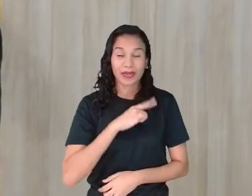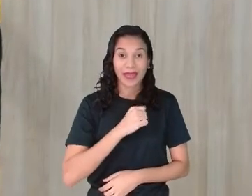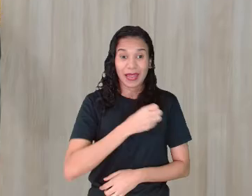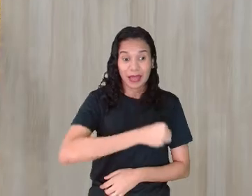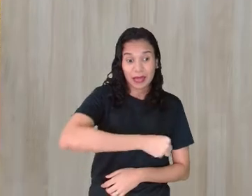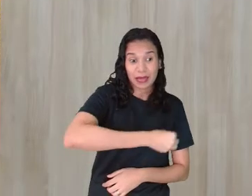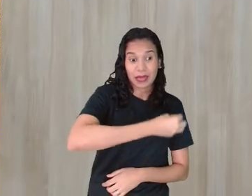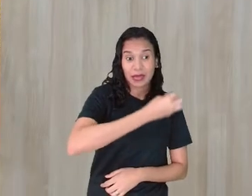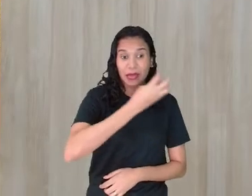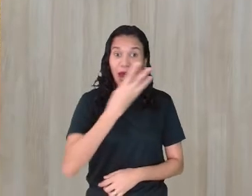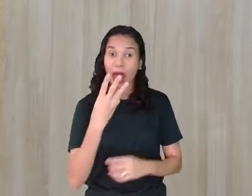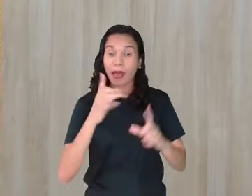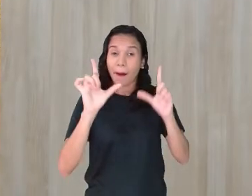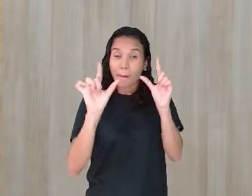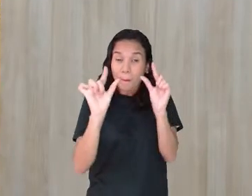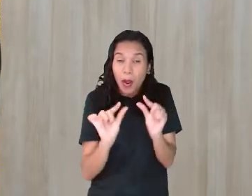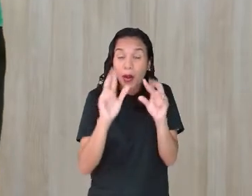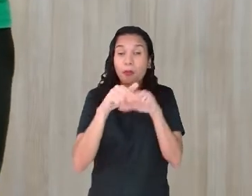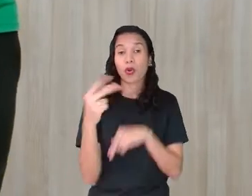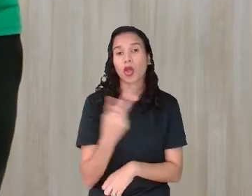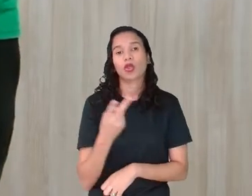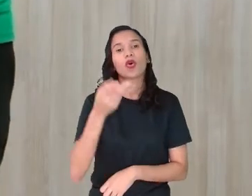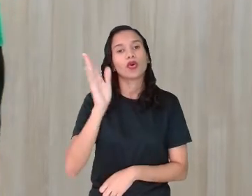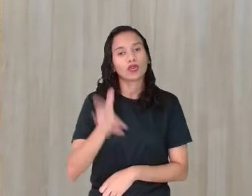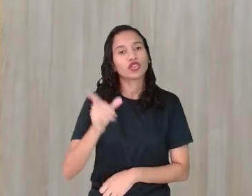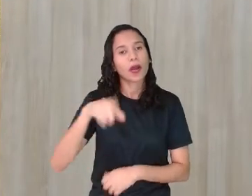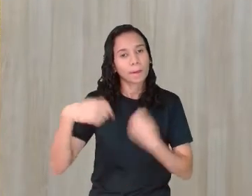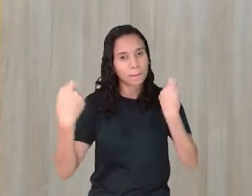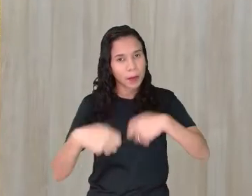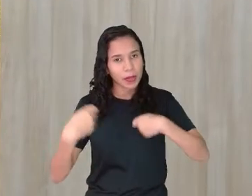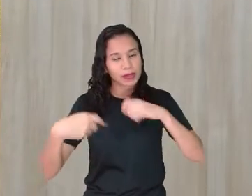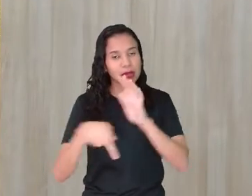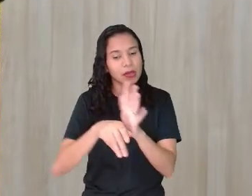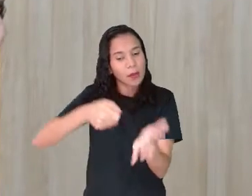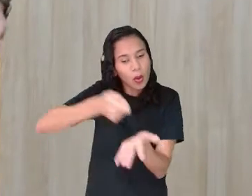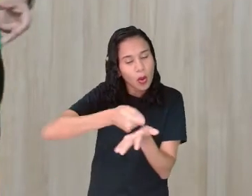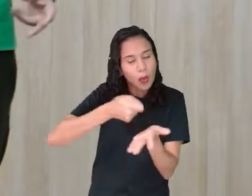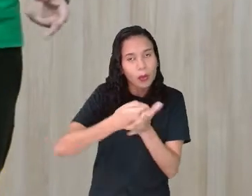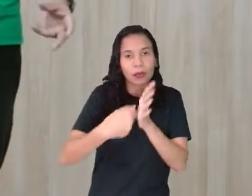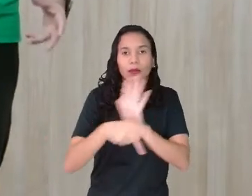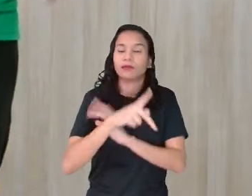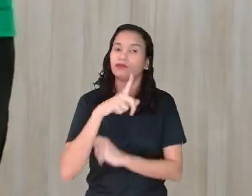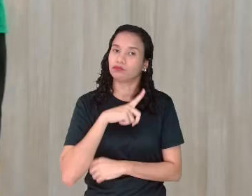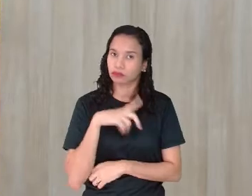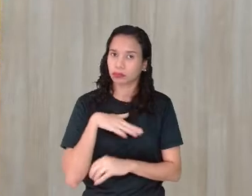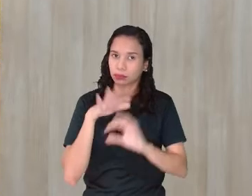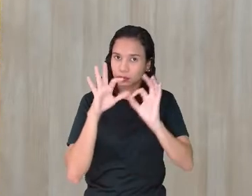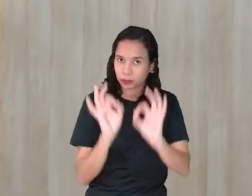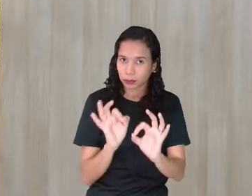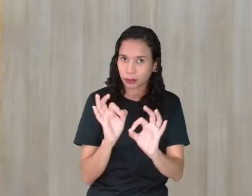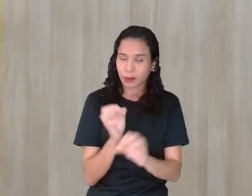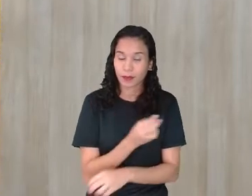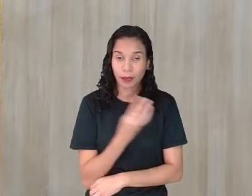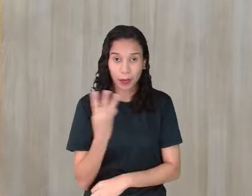agudos. Claro, porque 2 já tem que ser agudos obrigatoriamente,